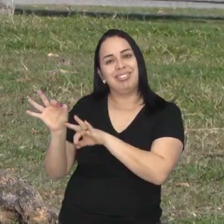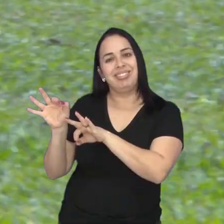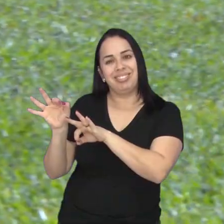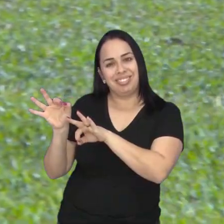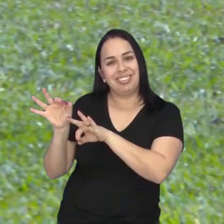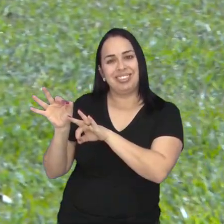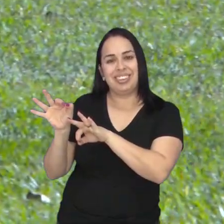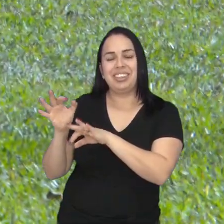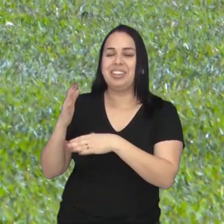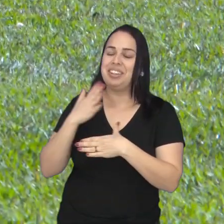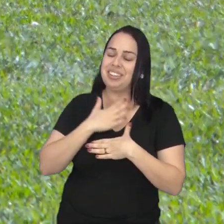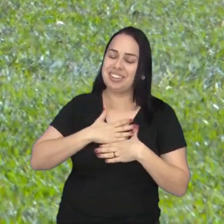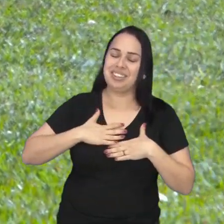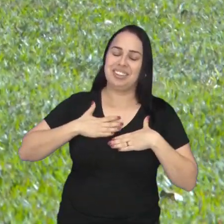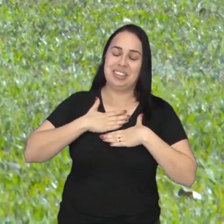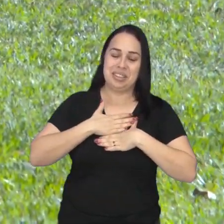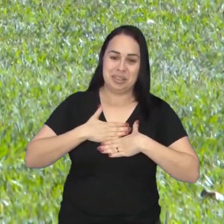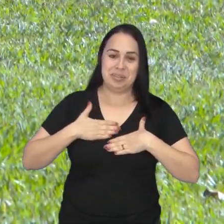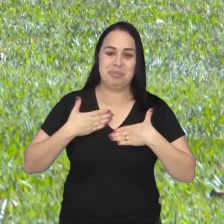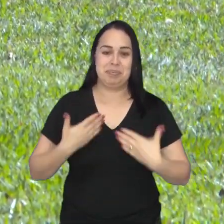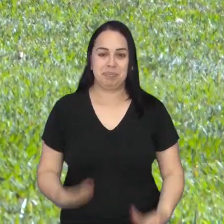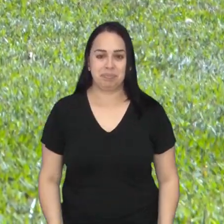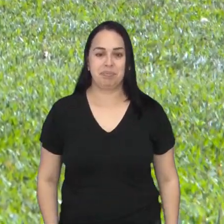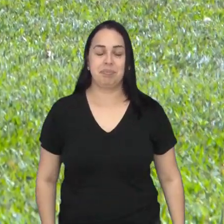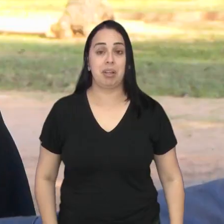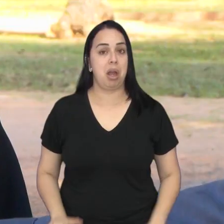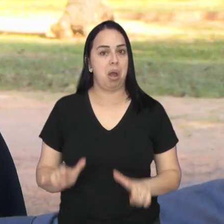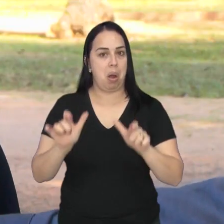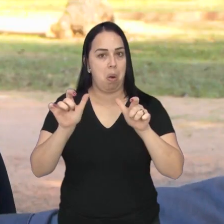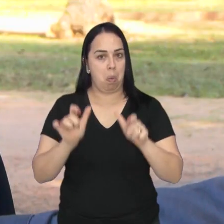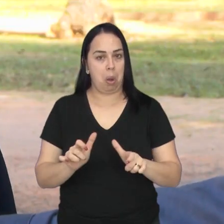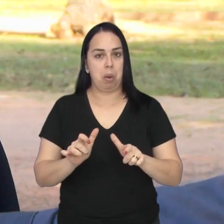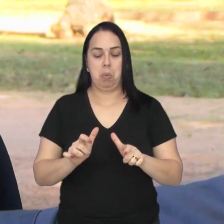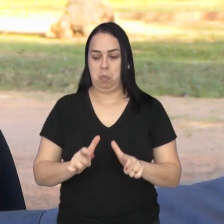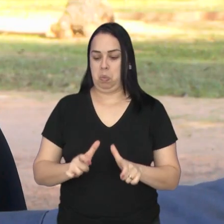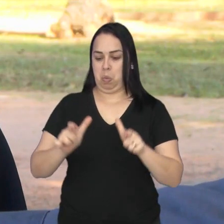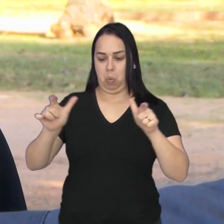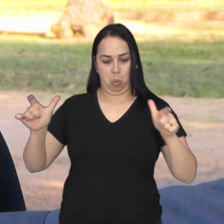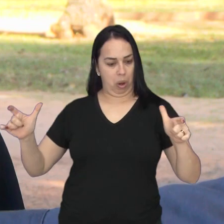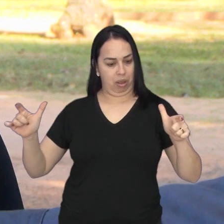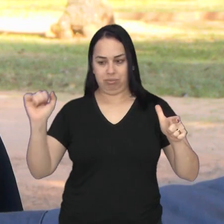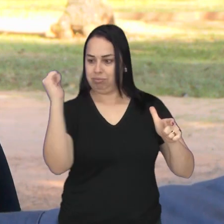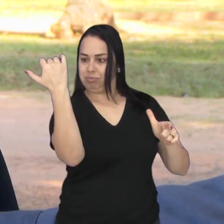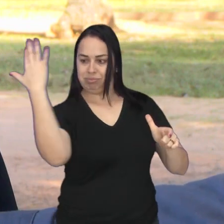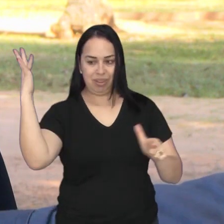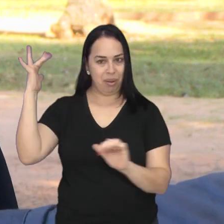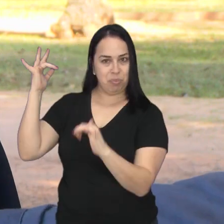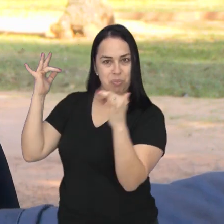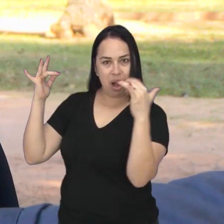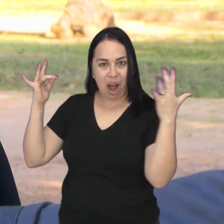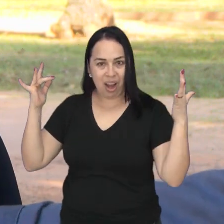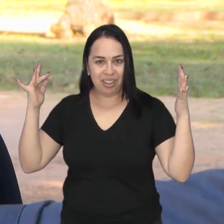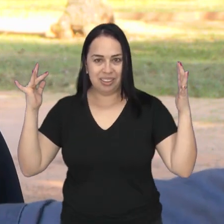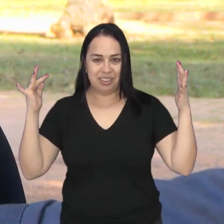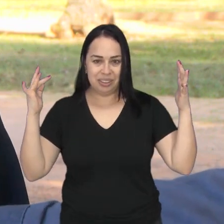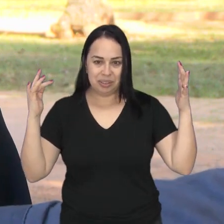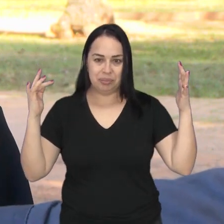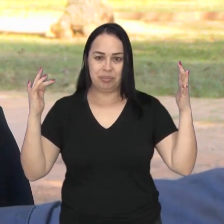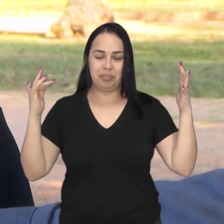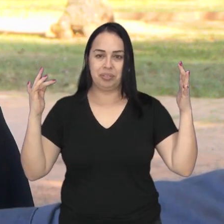mesmo. E com tanta harmonia, fica difícil não se sentir bem. É um local espaçoso,